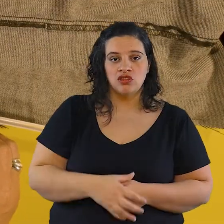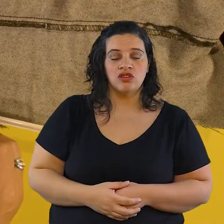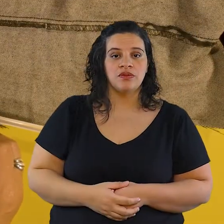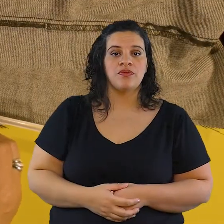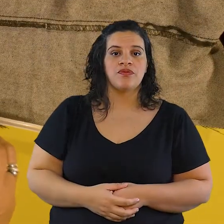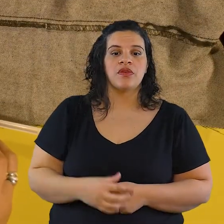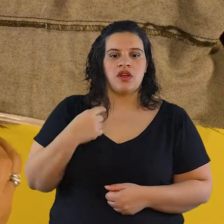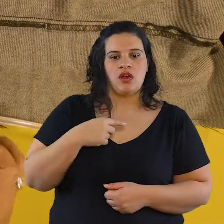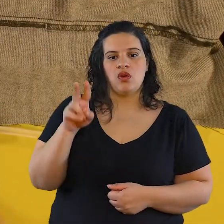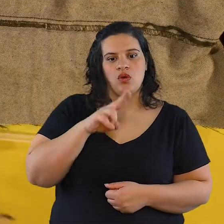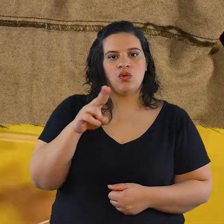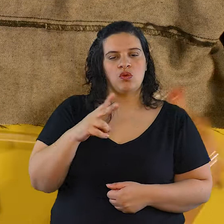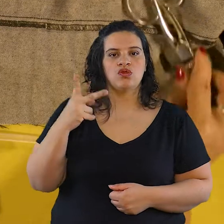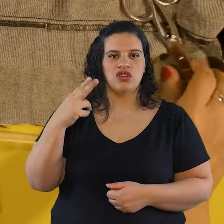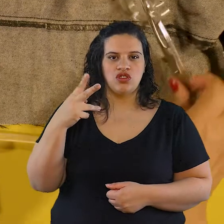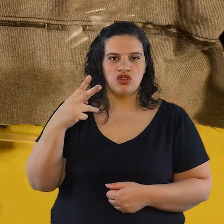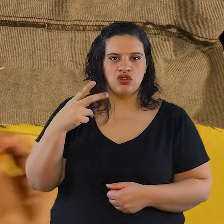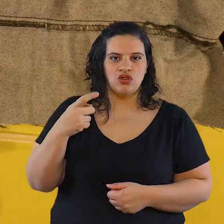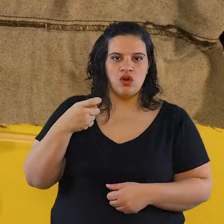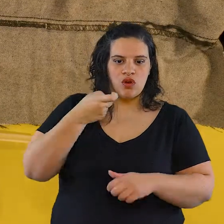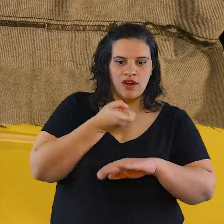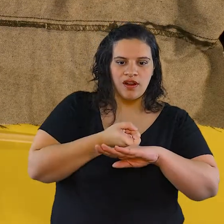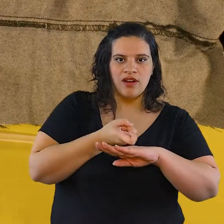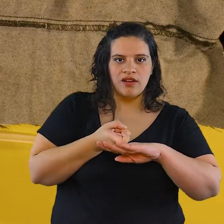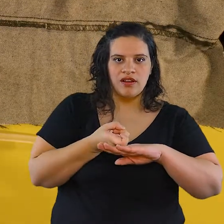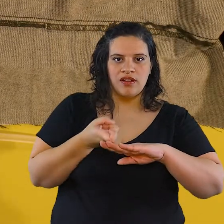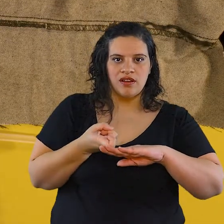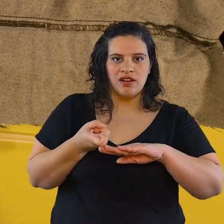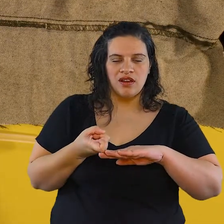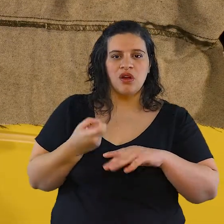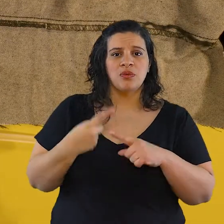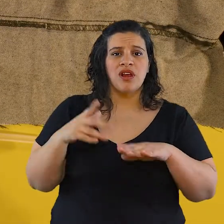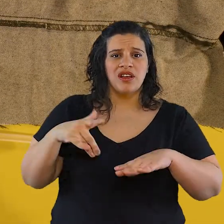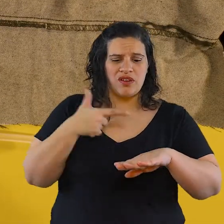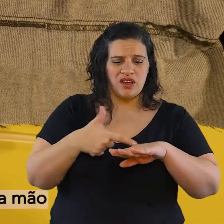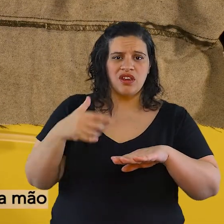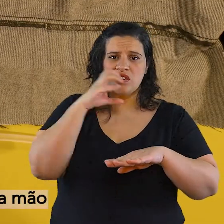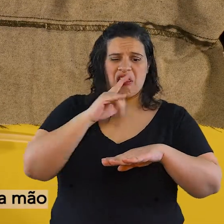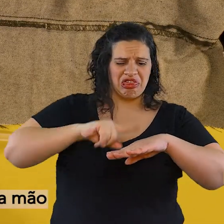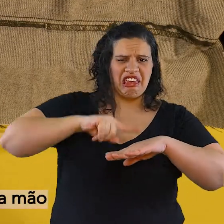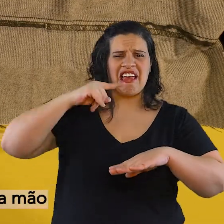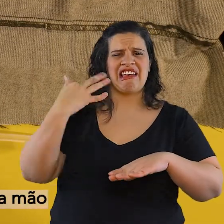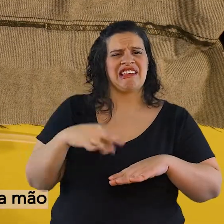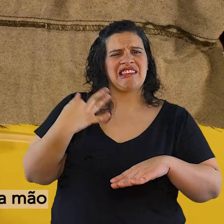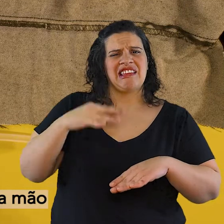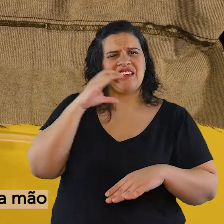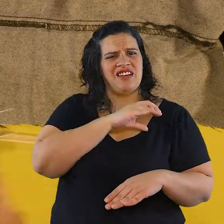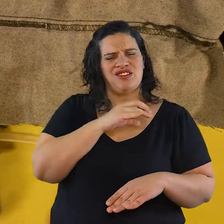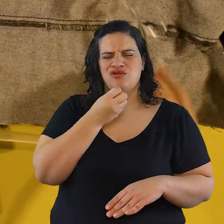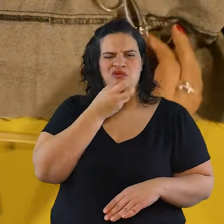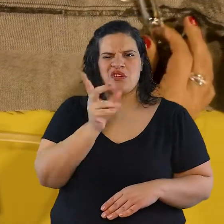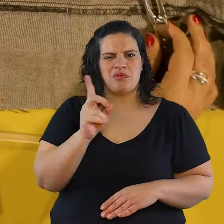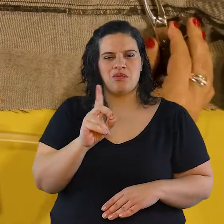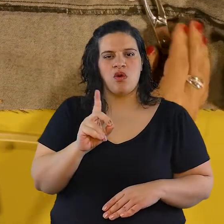quente. Quando coloco a cola, eu uso a tesoura para apertar, porque às vezes está muito quente, aí queima a mão